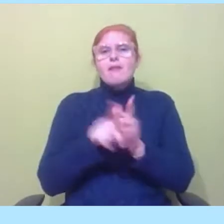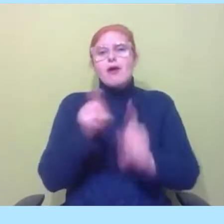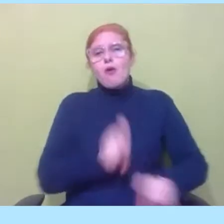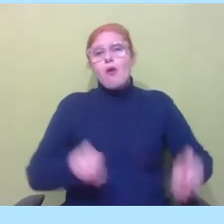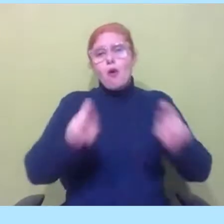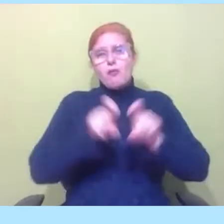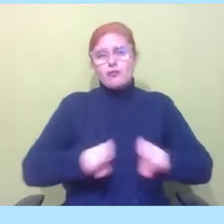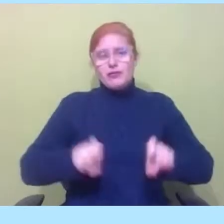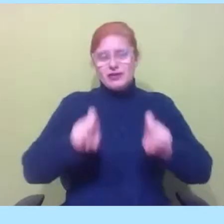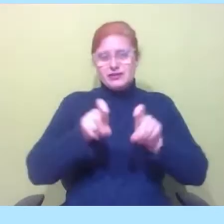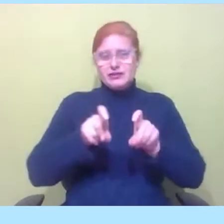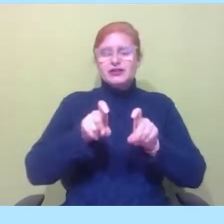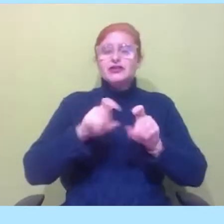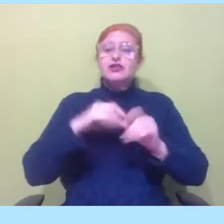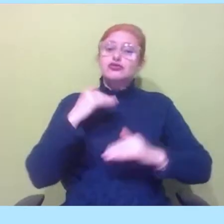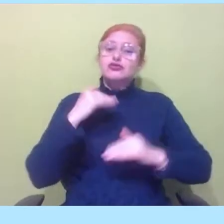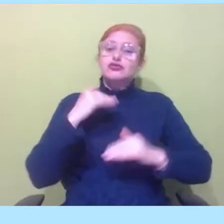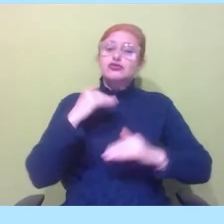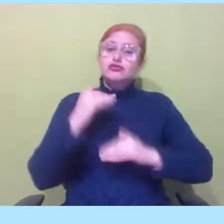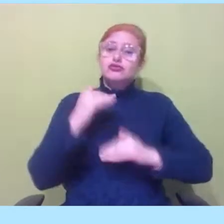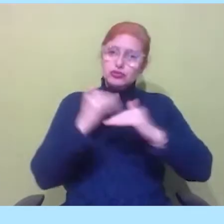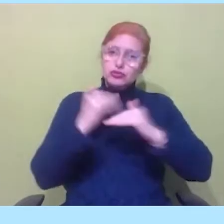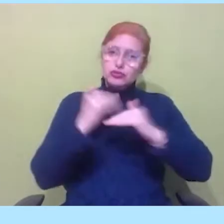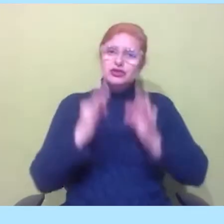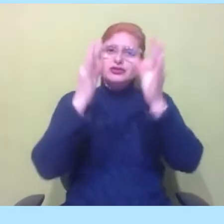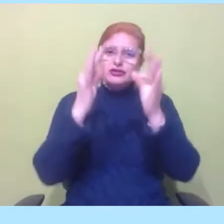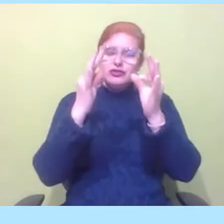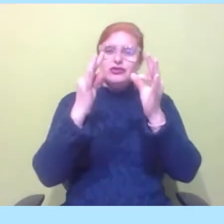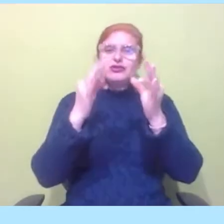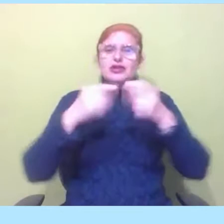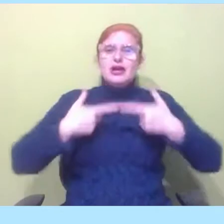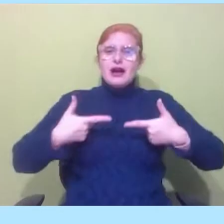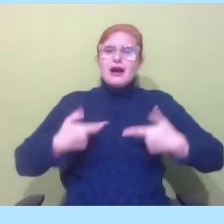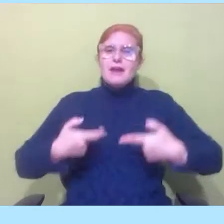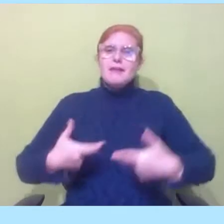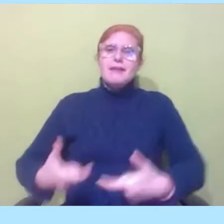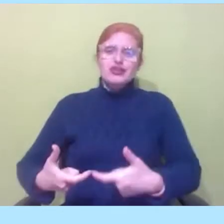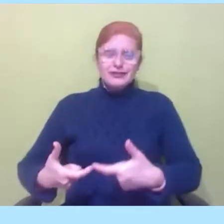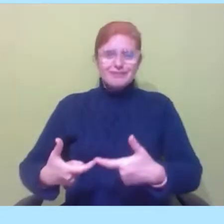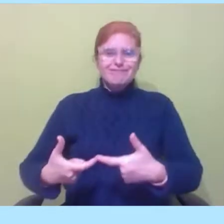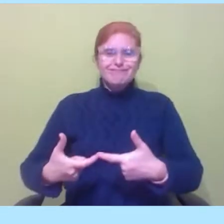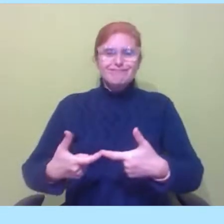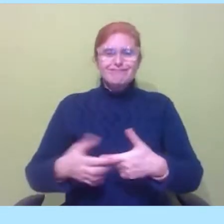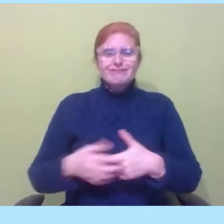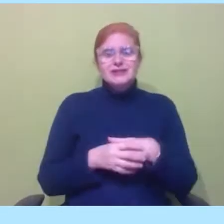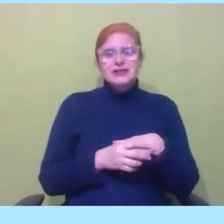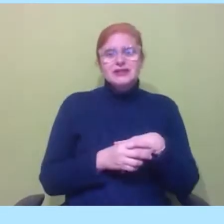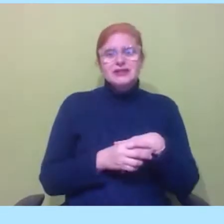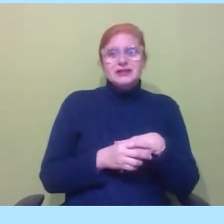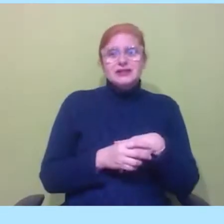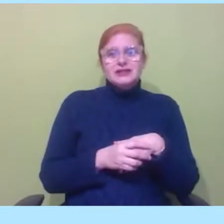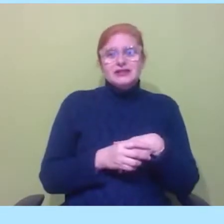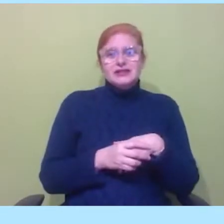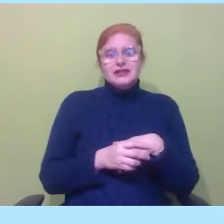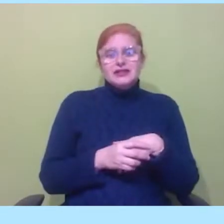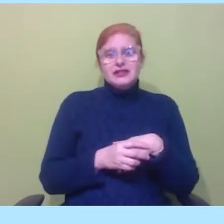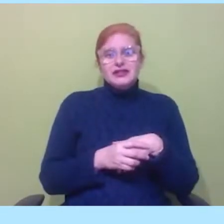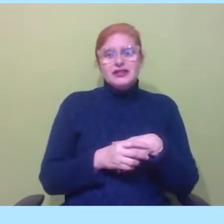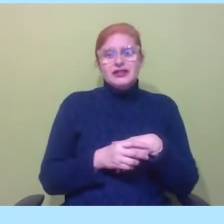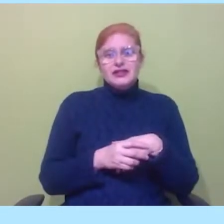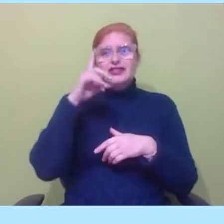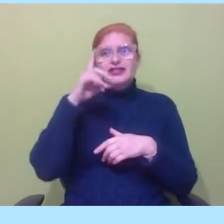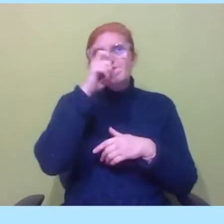desenvolvidas como tecnologias bélicas, né, sendo que é difícil dissociar,